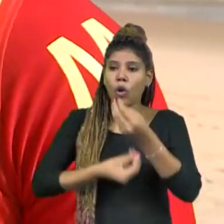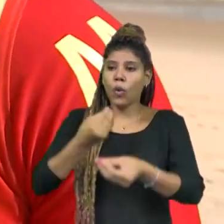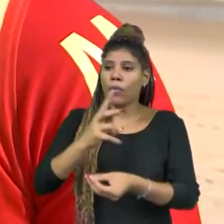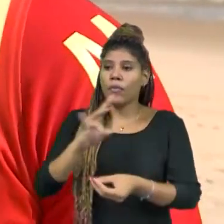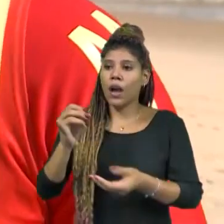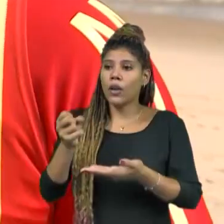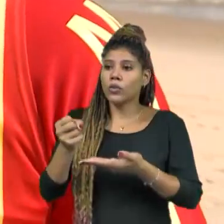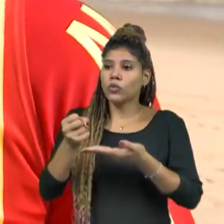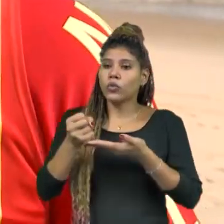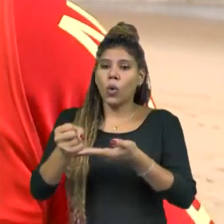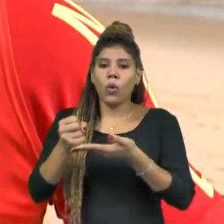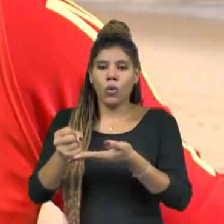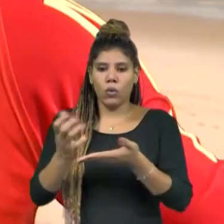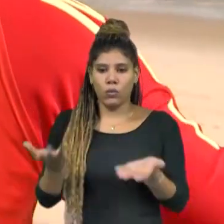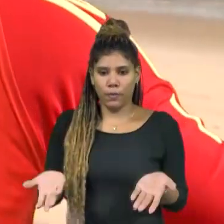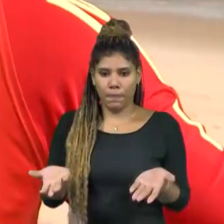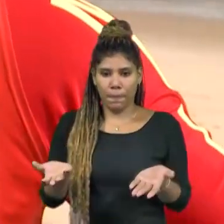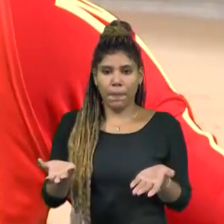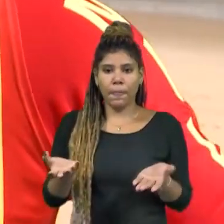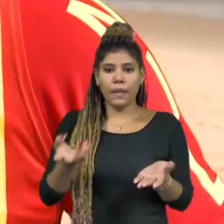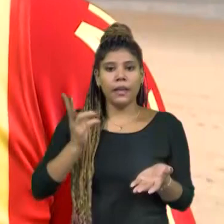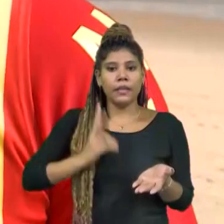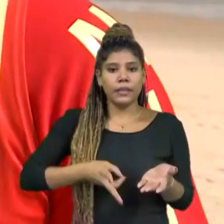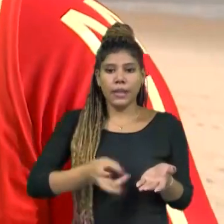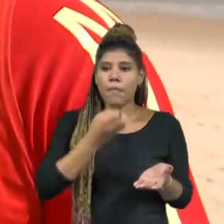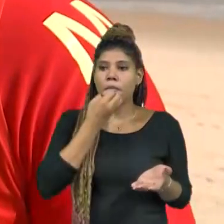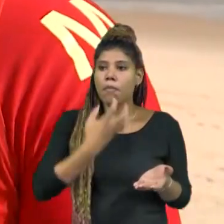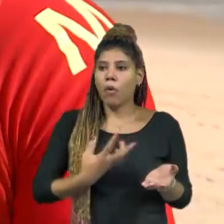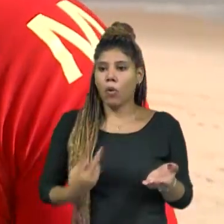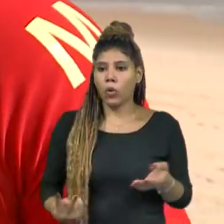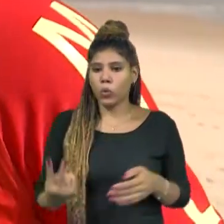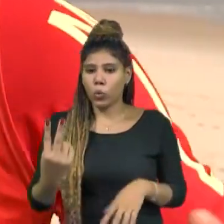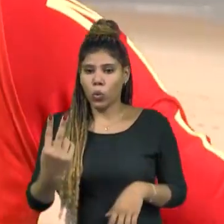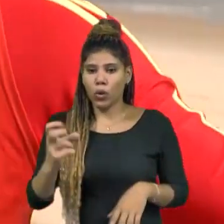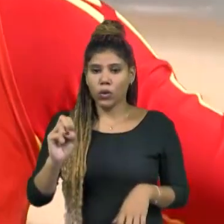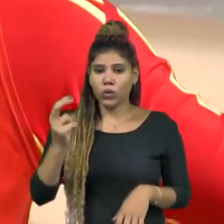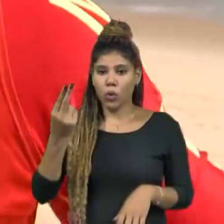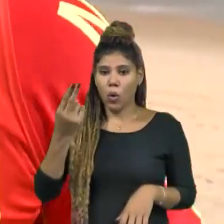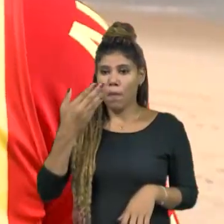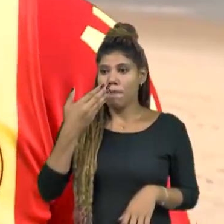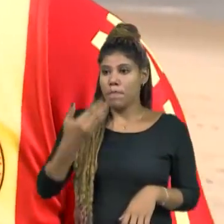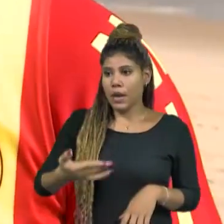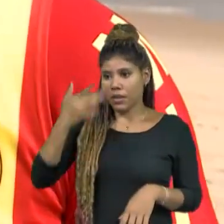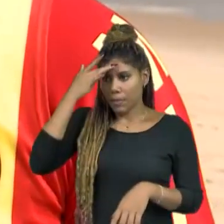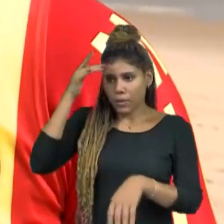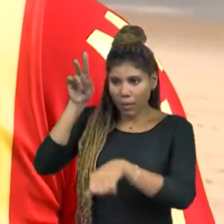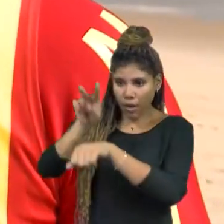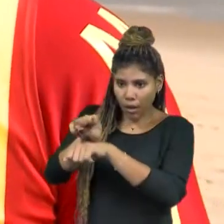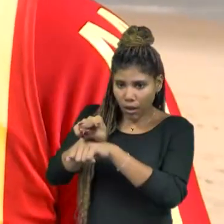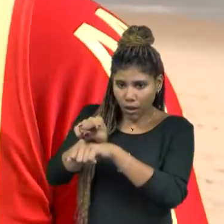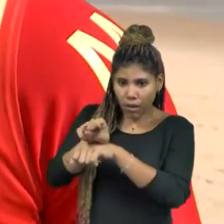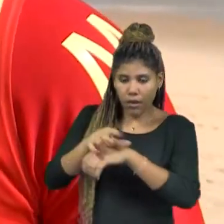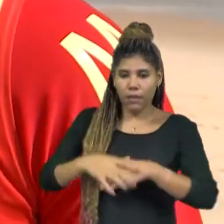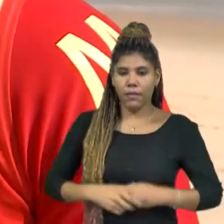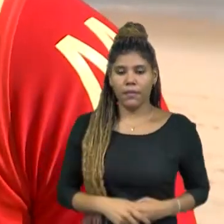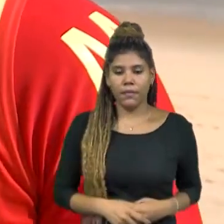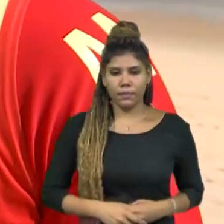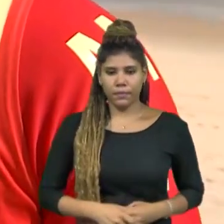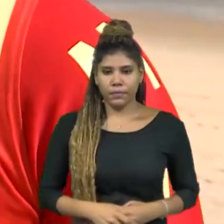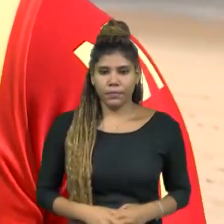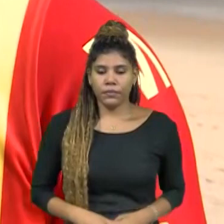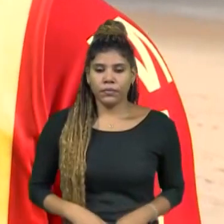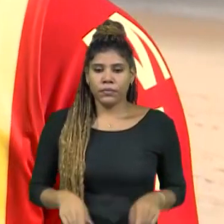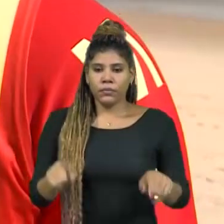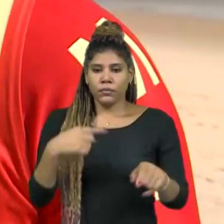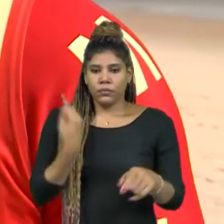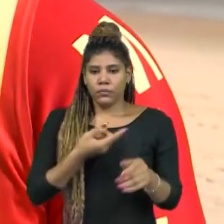socorro para ela. Então, ou ela entra ao mar acompanhada, ou ela pede para alguém visualizar a sua entrada ao mar. Nós pedimos também que as pessoas